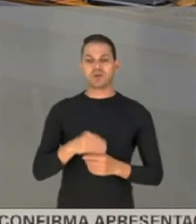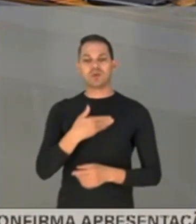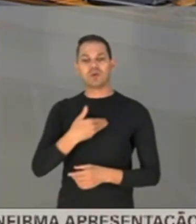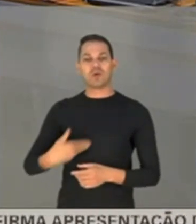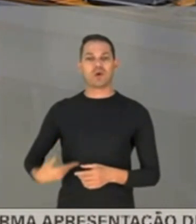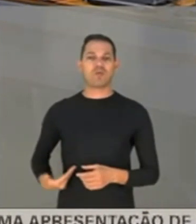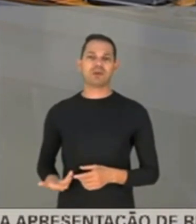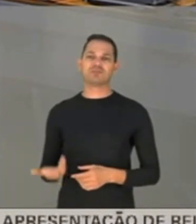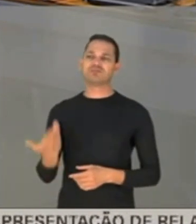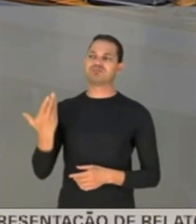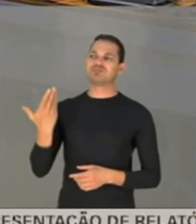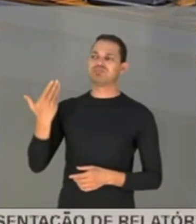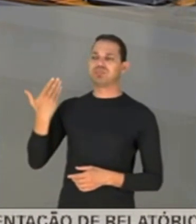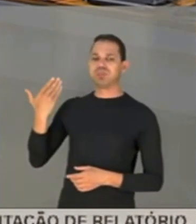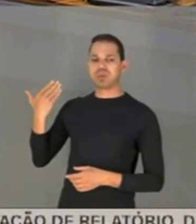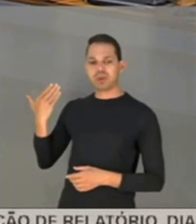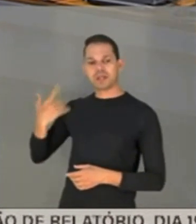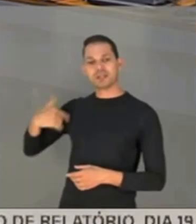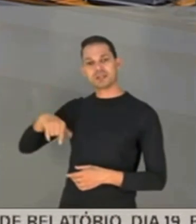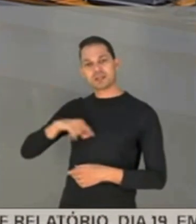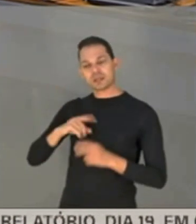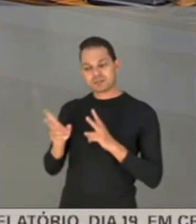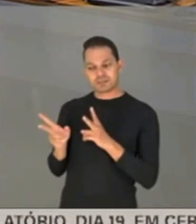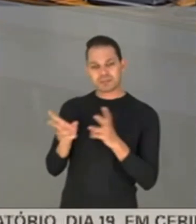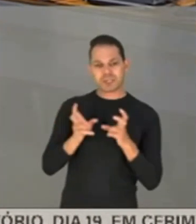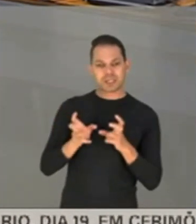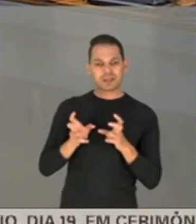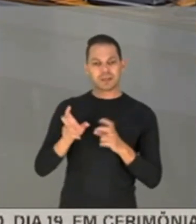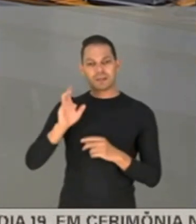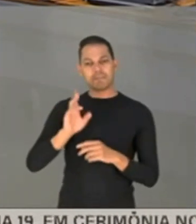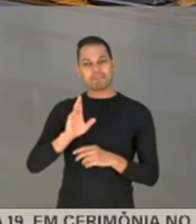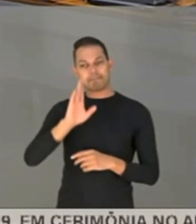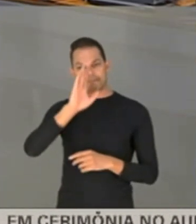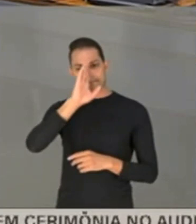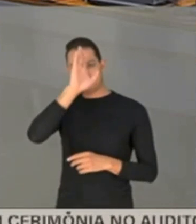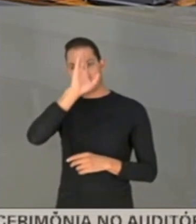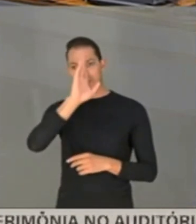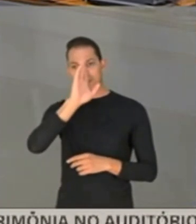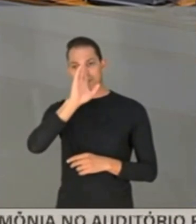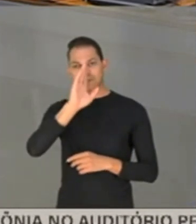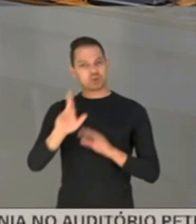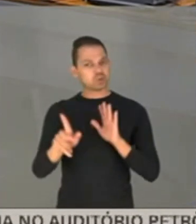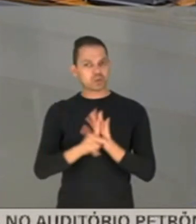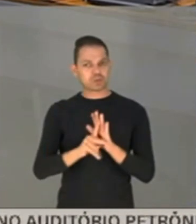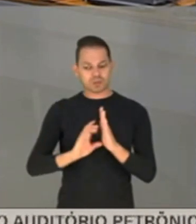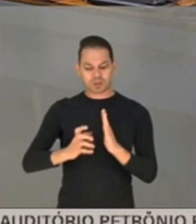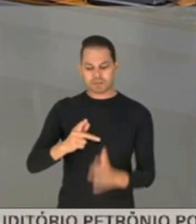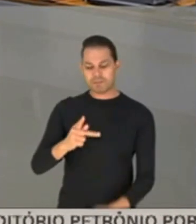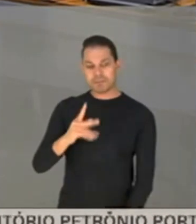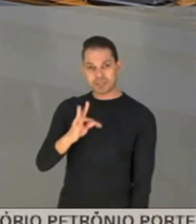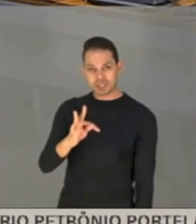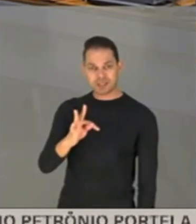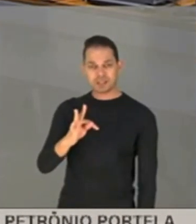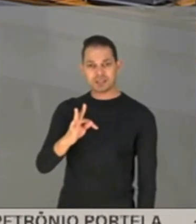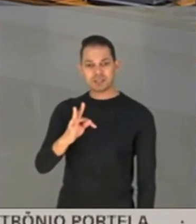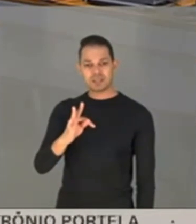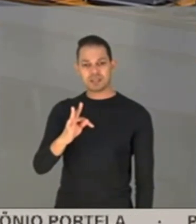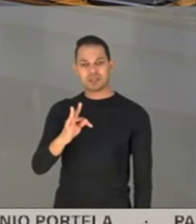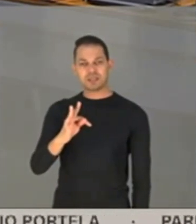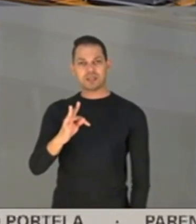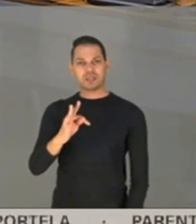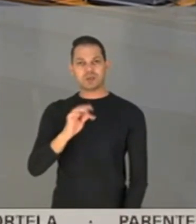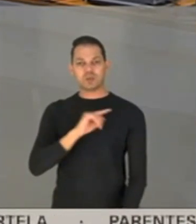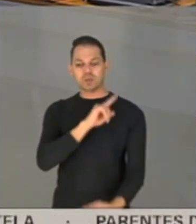governos passados. Né? A gente está vendo aqui, nesse caso, prioritariamente, do próprio PT, fugindo ao escopo